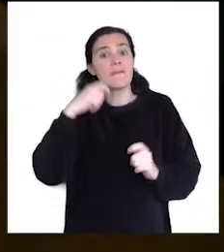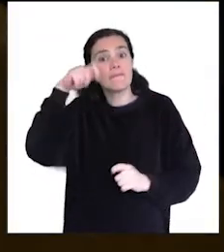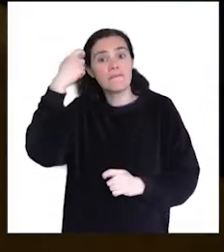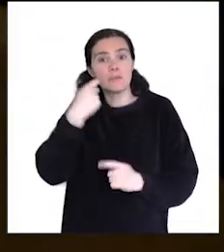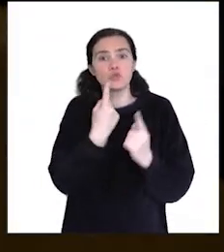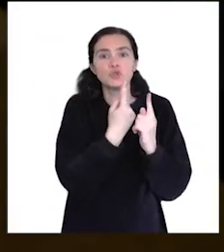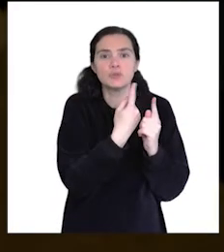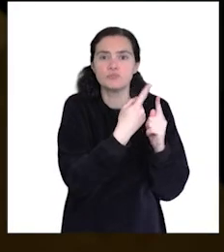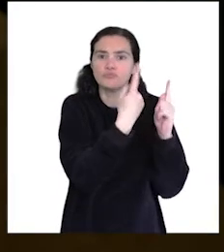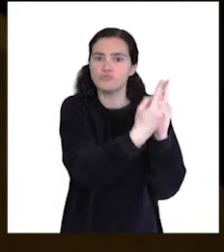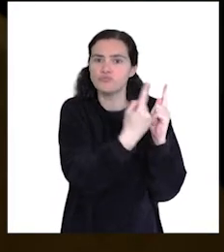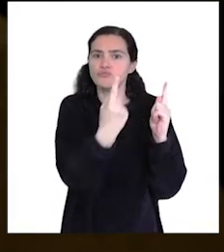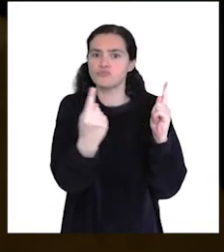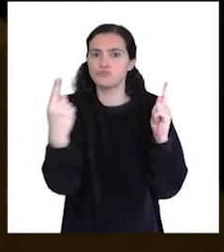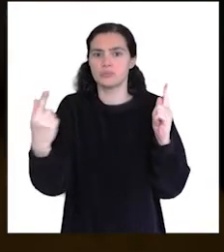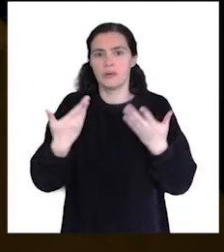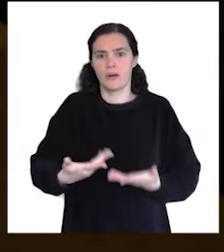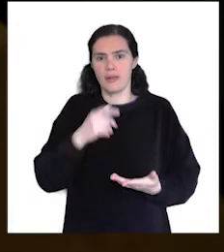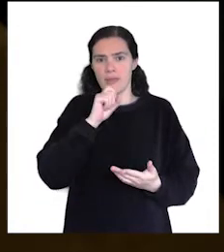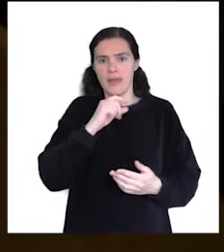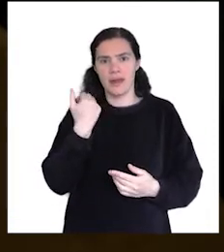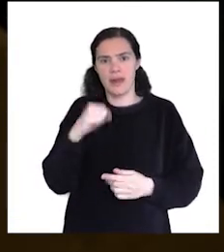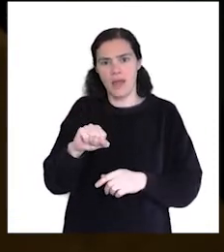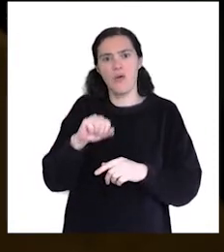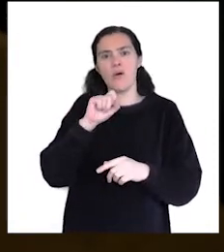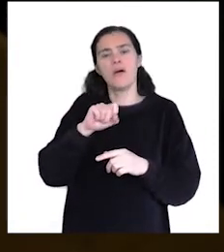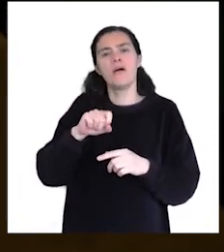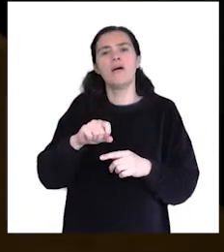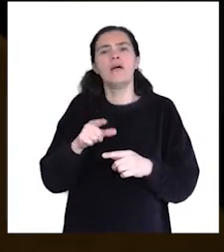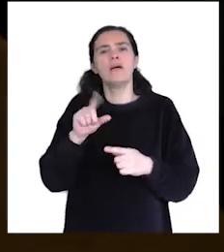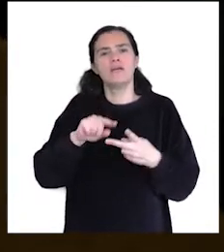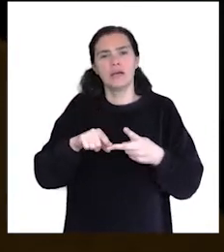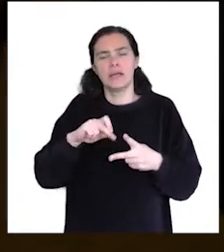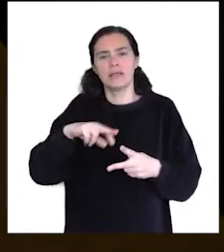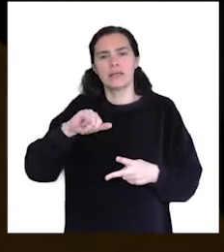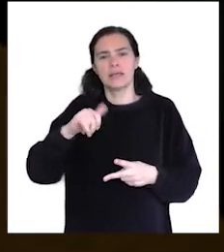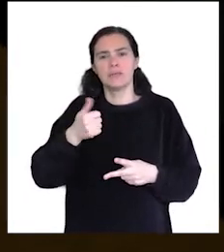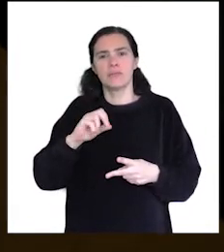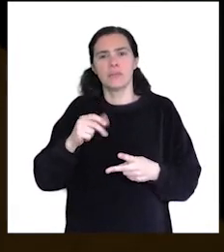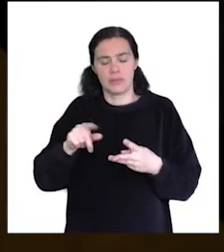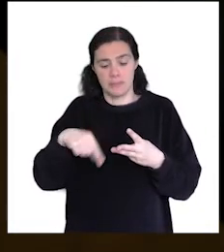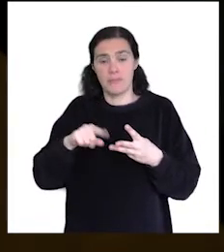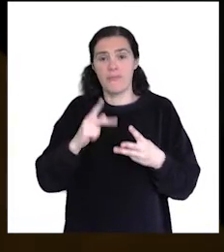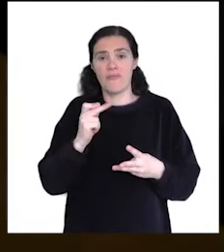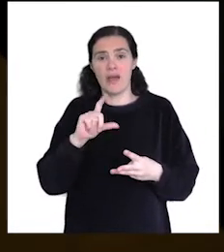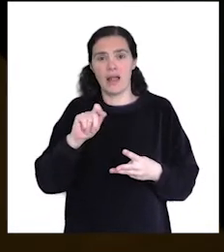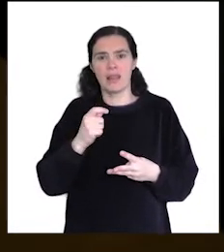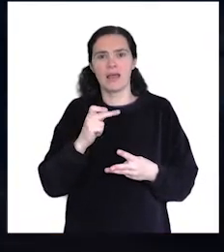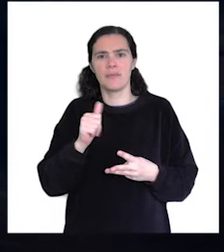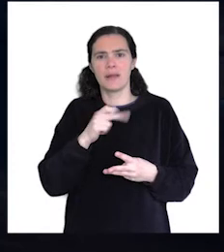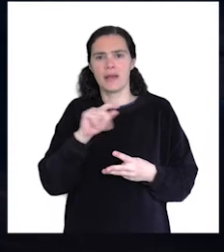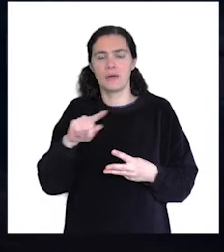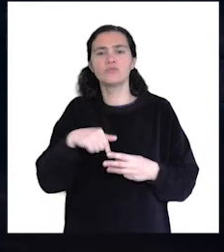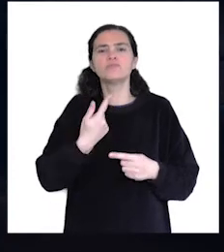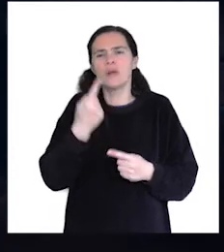filmes isoladamente. Neste momento é possível ver o Nono a Vanglória de Mandar, o Aniki Bobó e o Valabrão. E o princípio